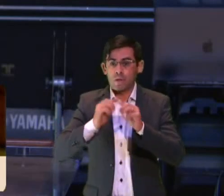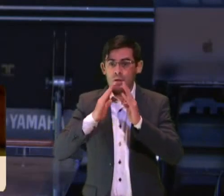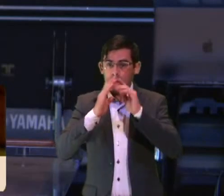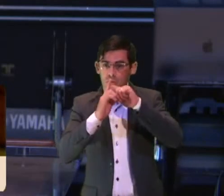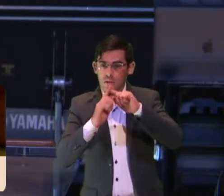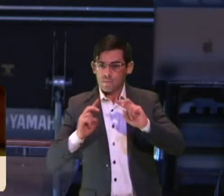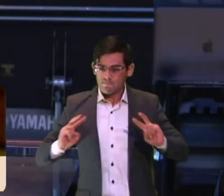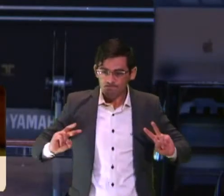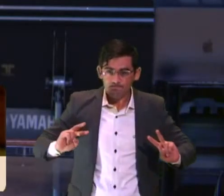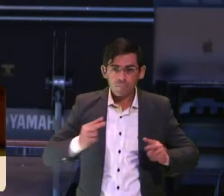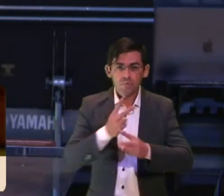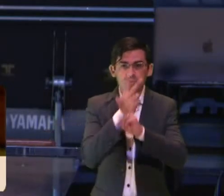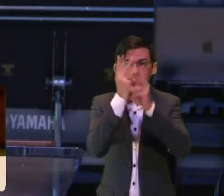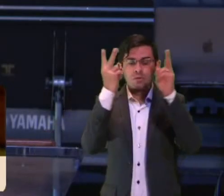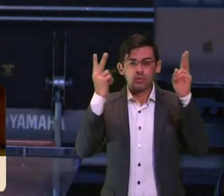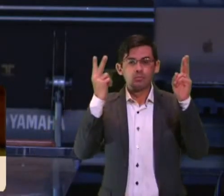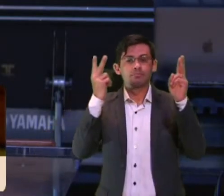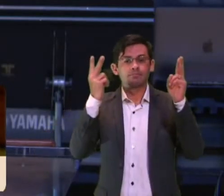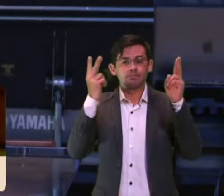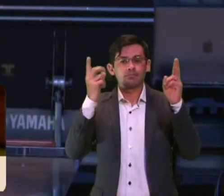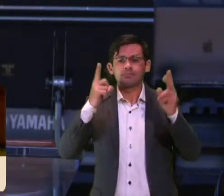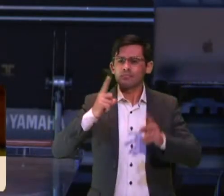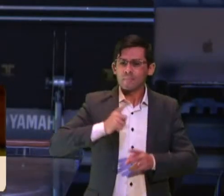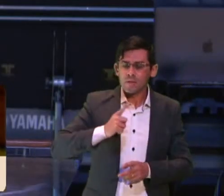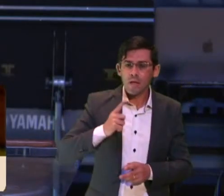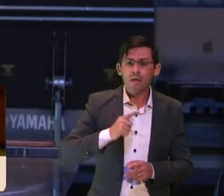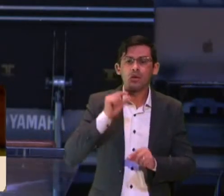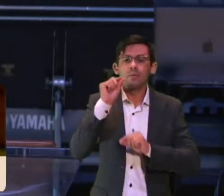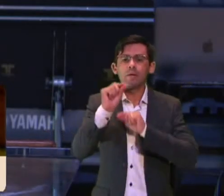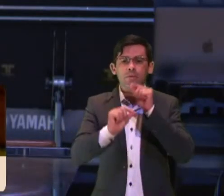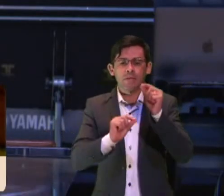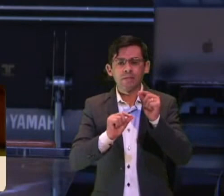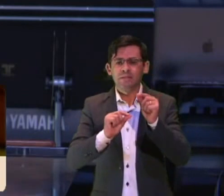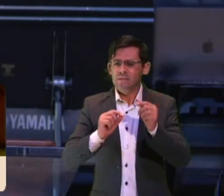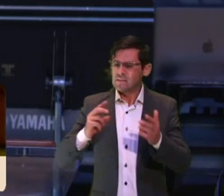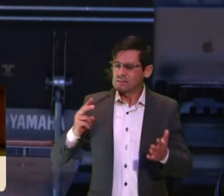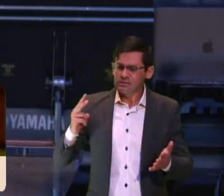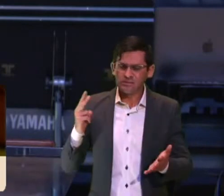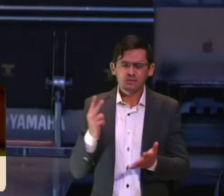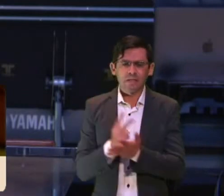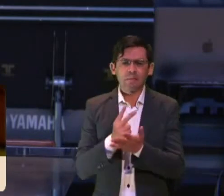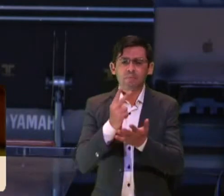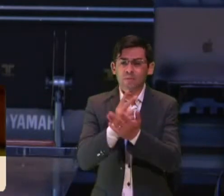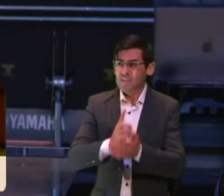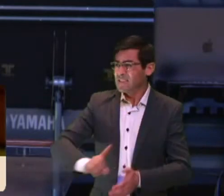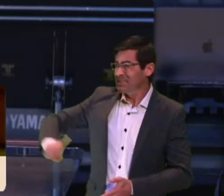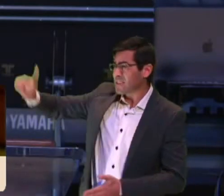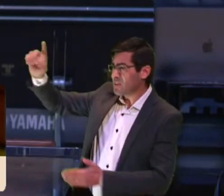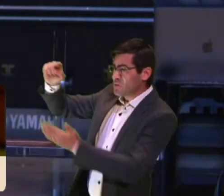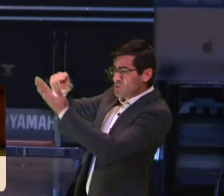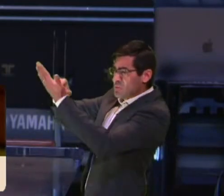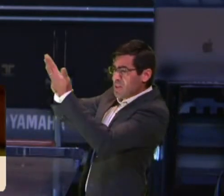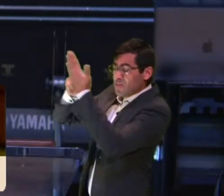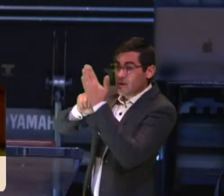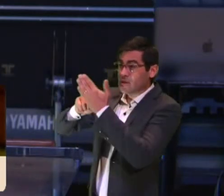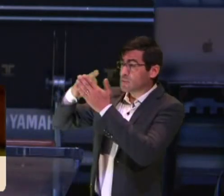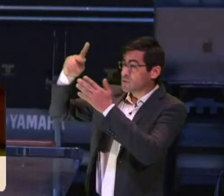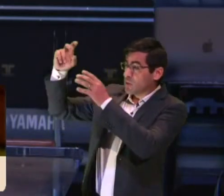nossos dias, ela é marcada sim pelos sinais de